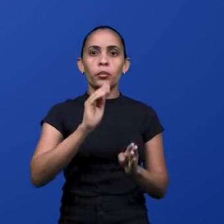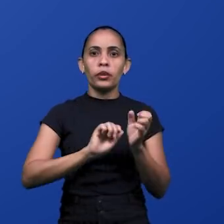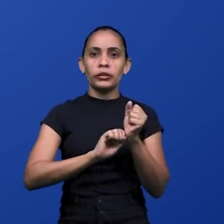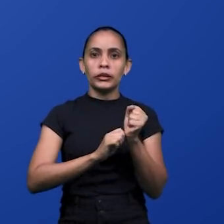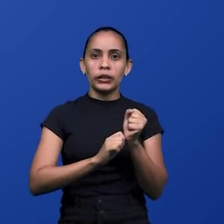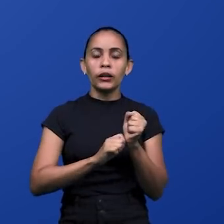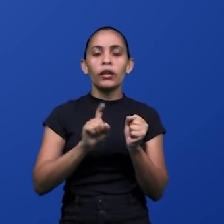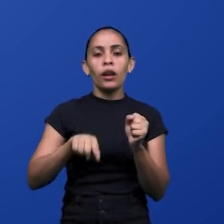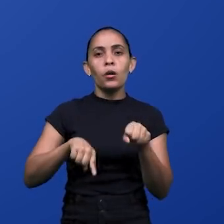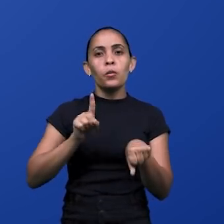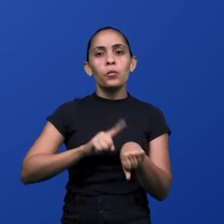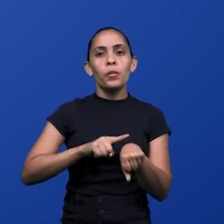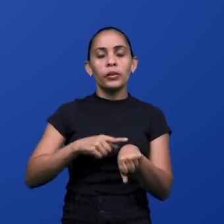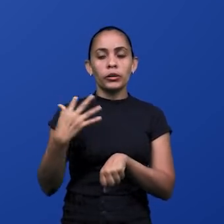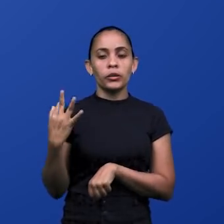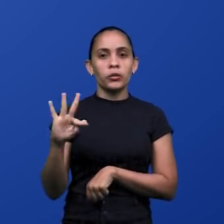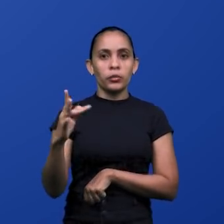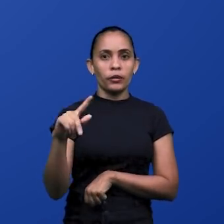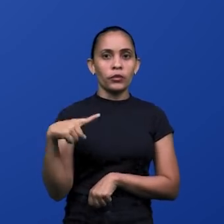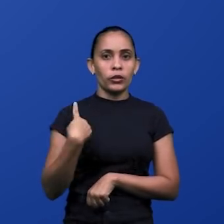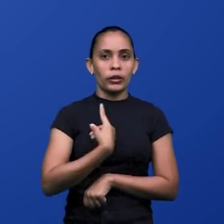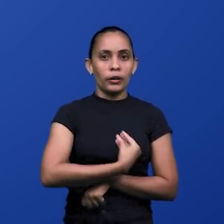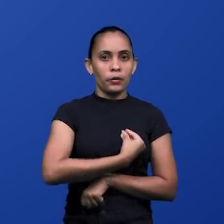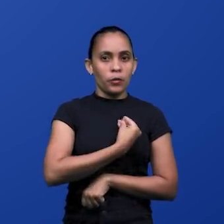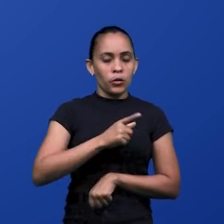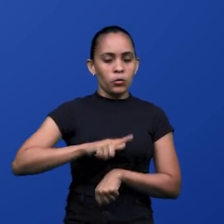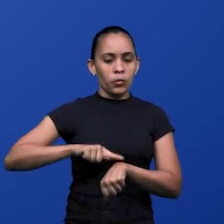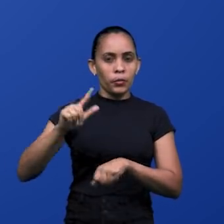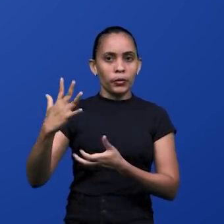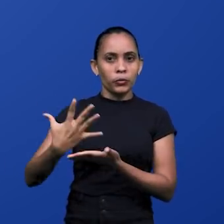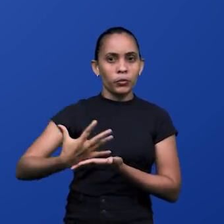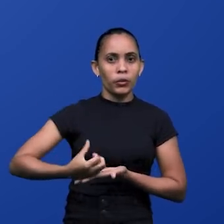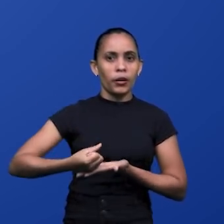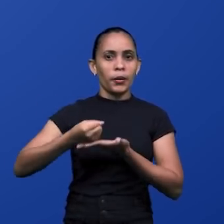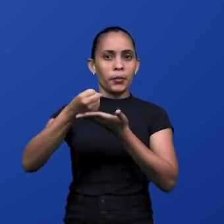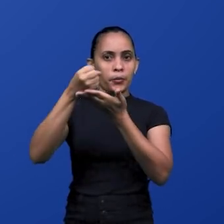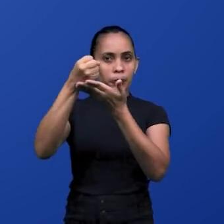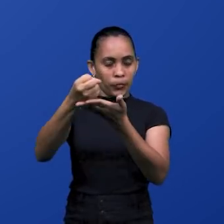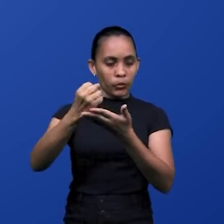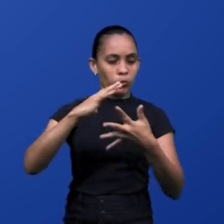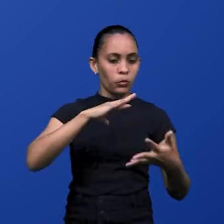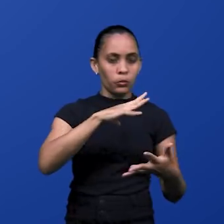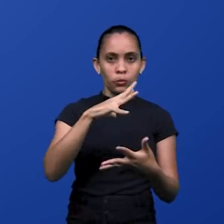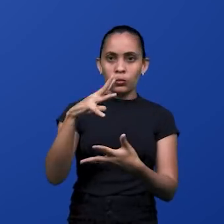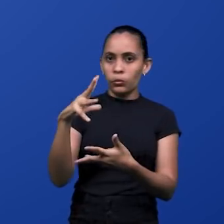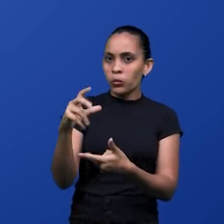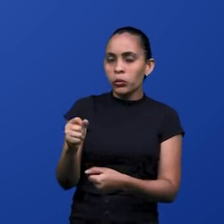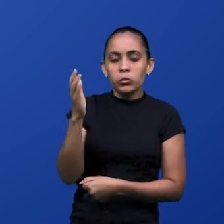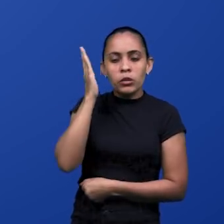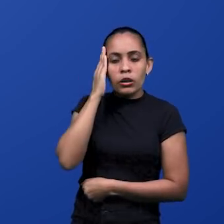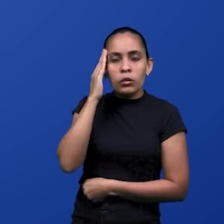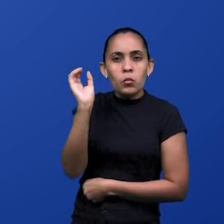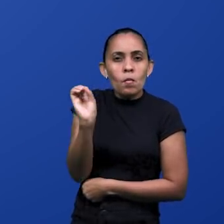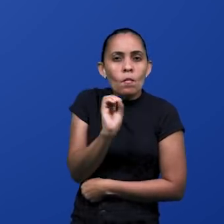é o tempo do breve que estamos vivendo, o momento do arrebatamento, onde o mundo não pode compreender, mas é